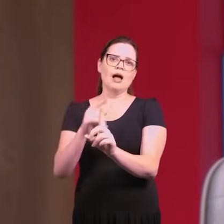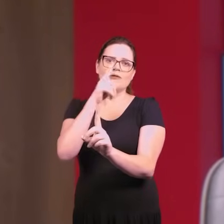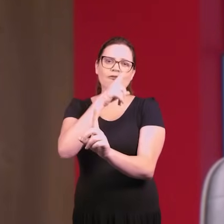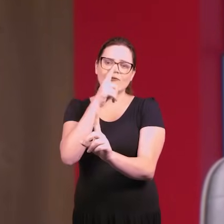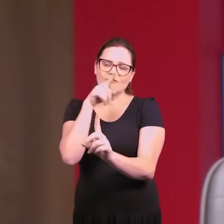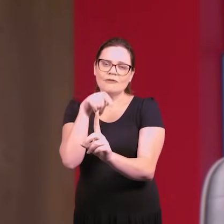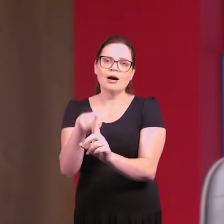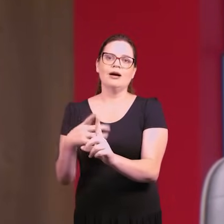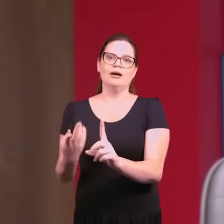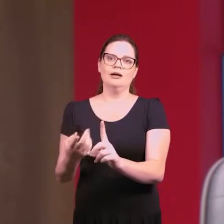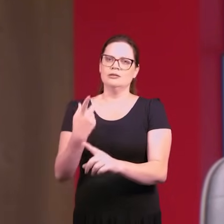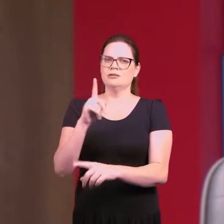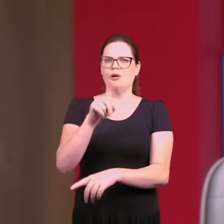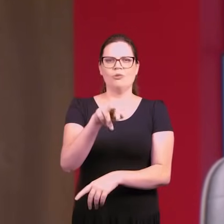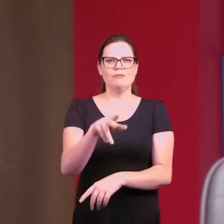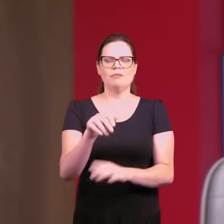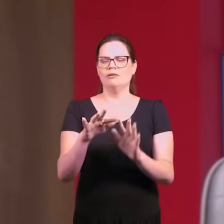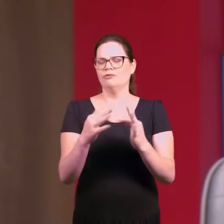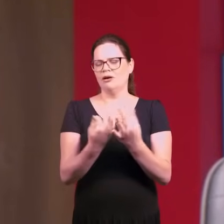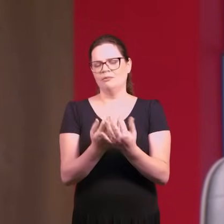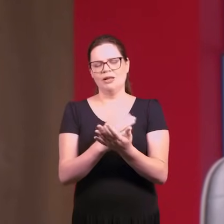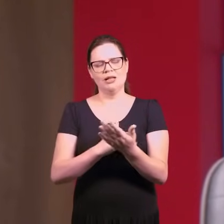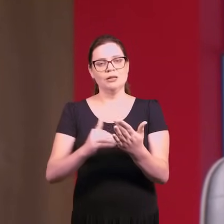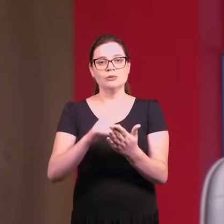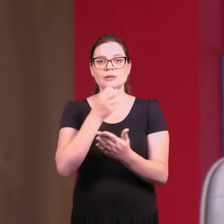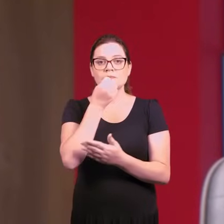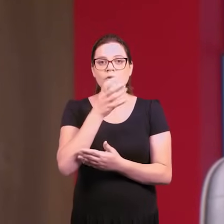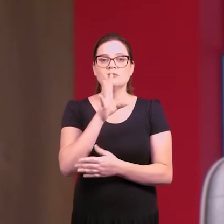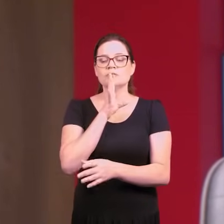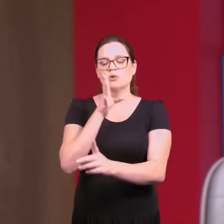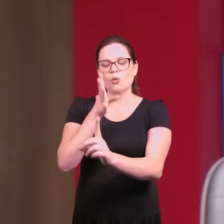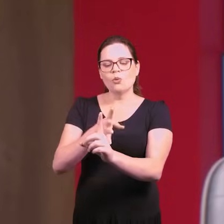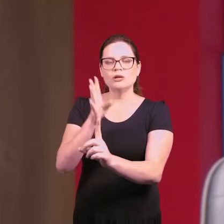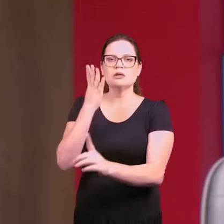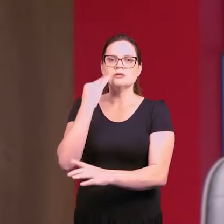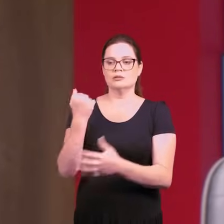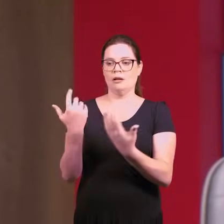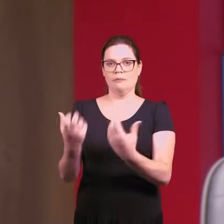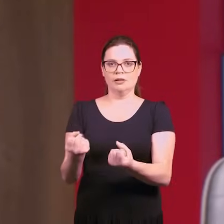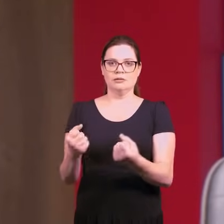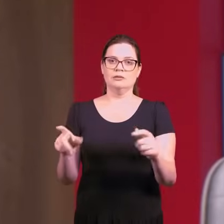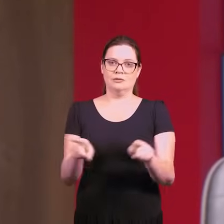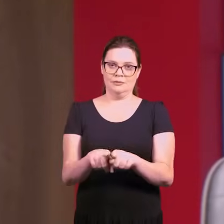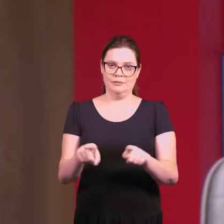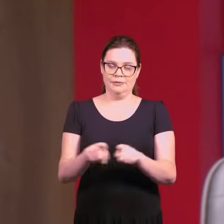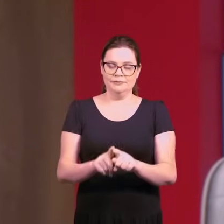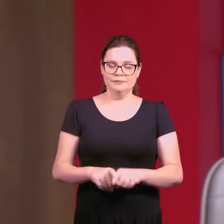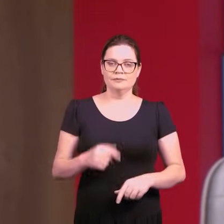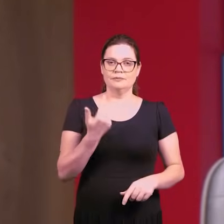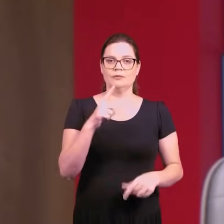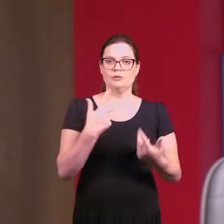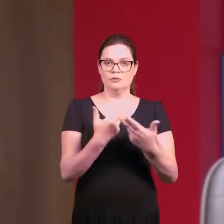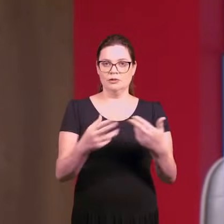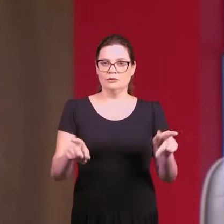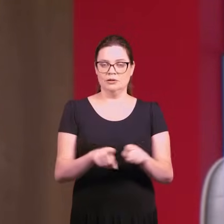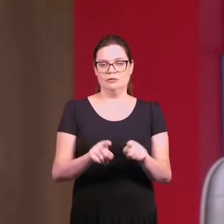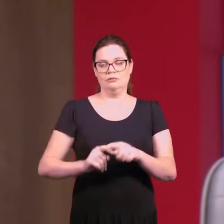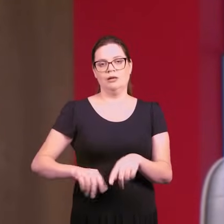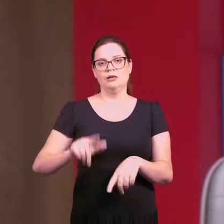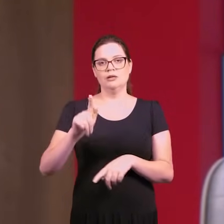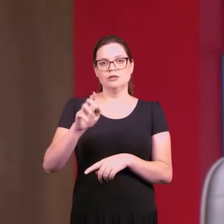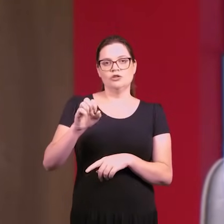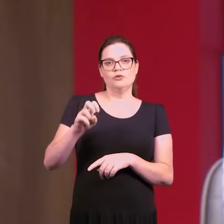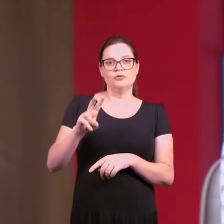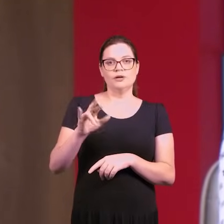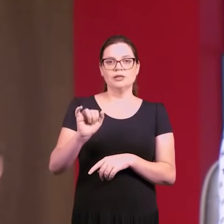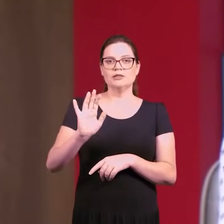seu irmão também vale, o seu pai, sua mãe, isso é muito bom. E uma outra coisa, a Giovana até já falou